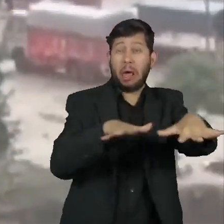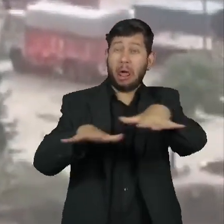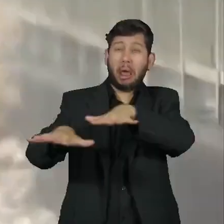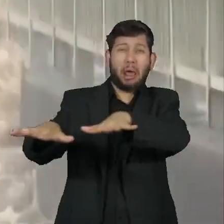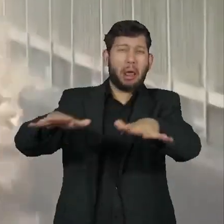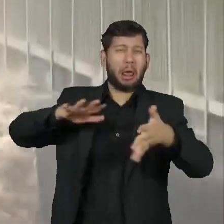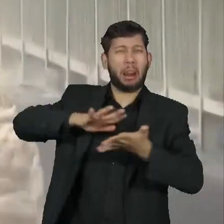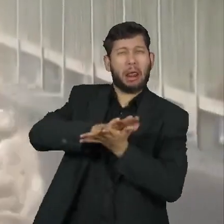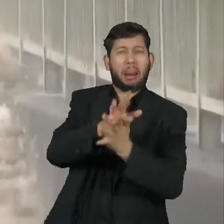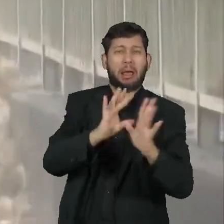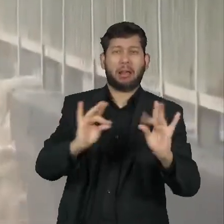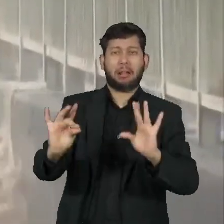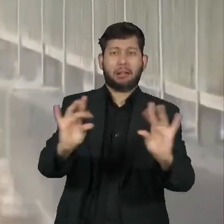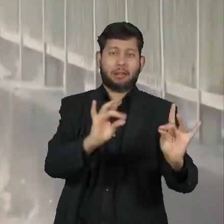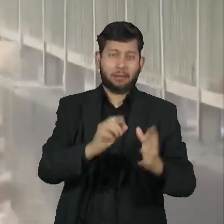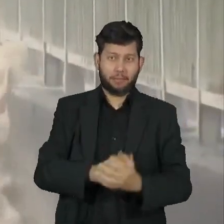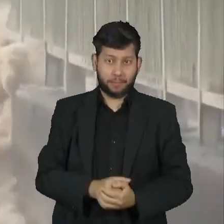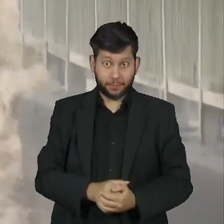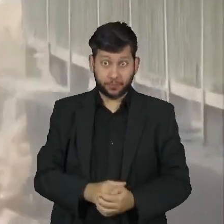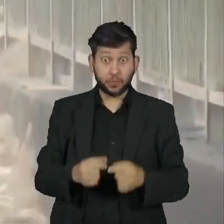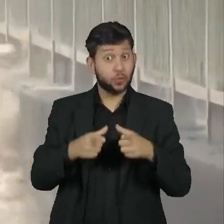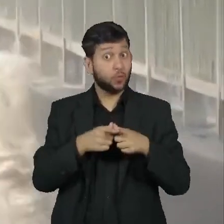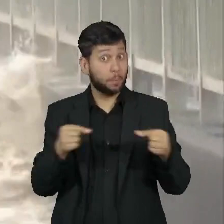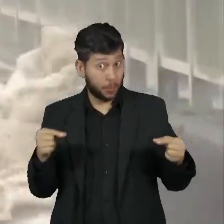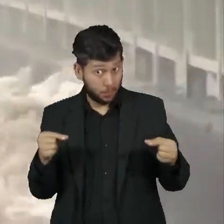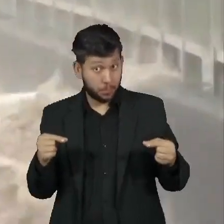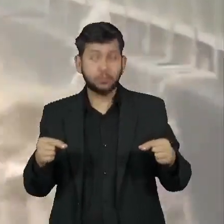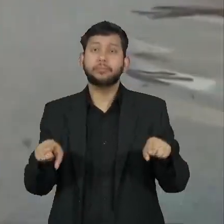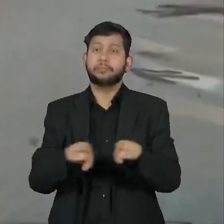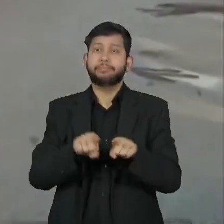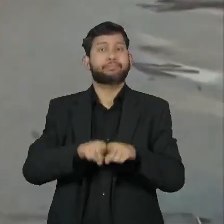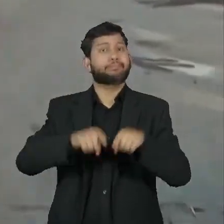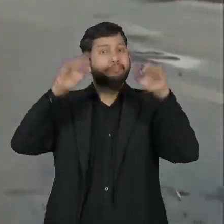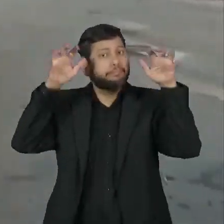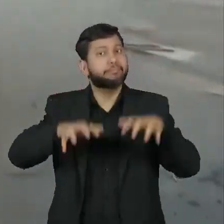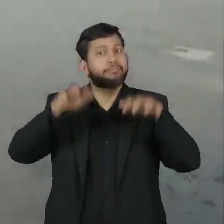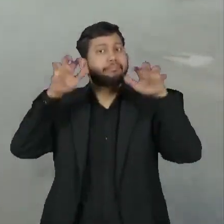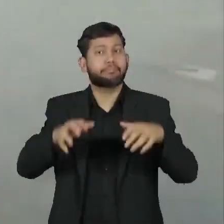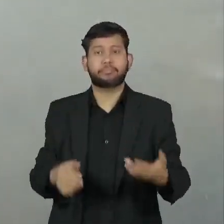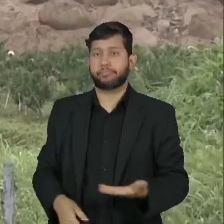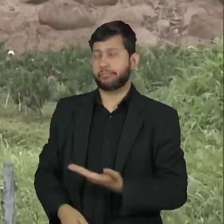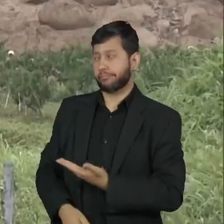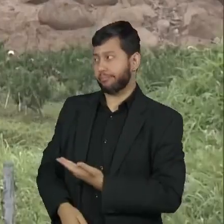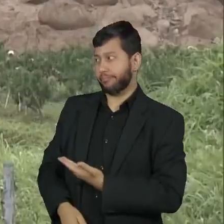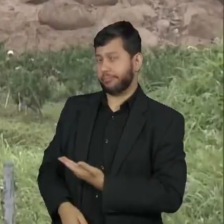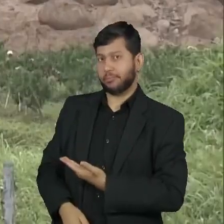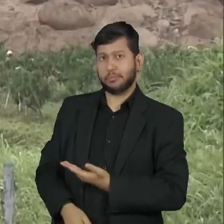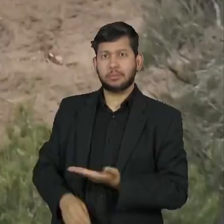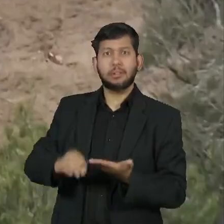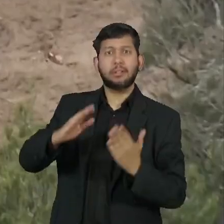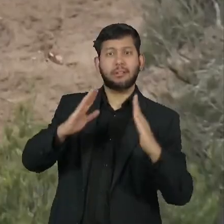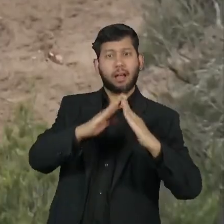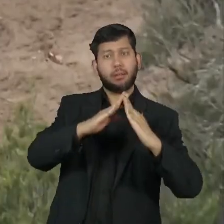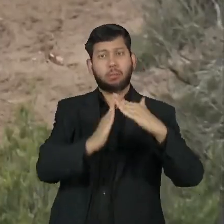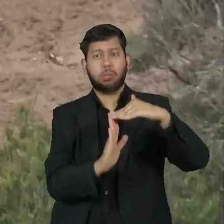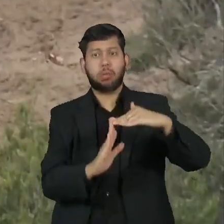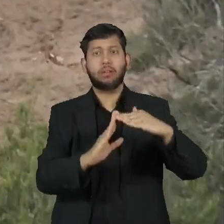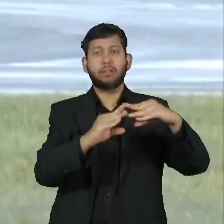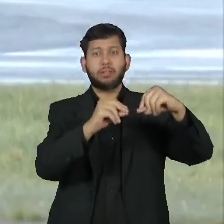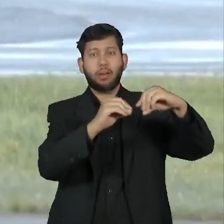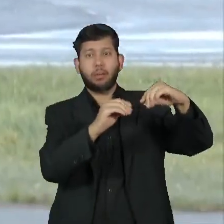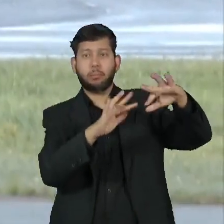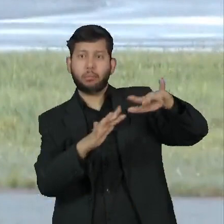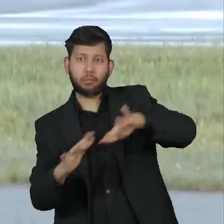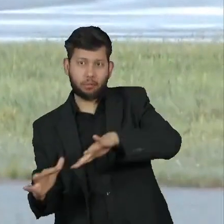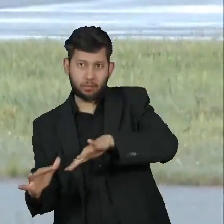centros urbanos no norte do Japão também Chove muito alagamentos e deslizamentos de terra